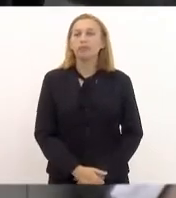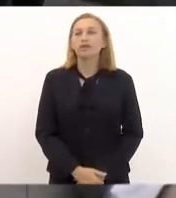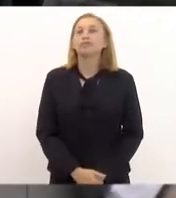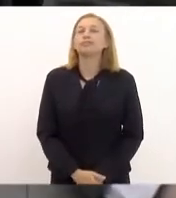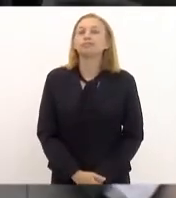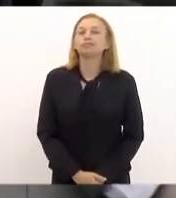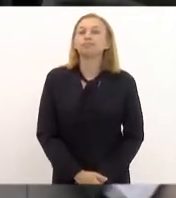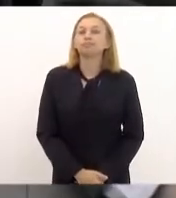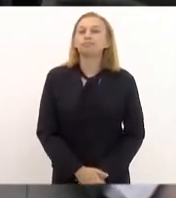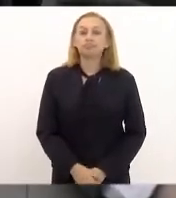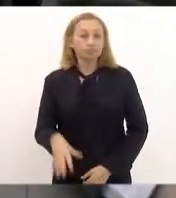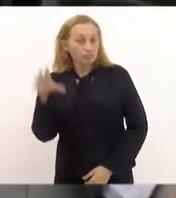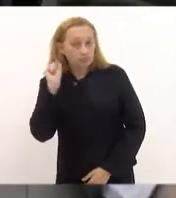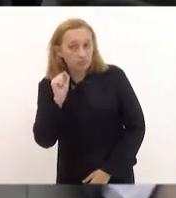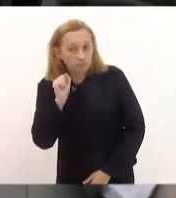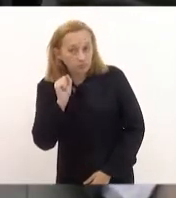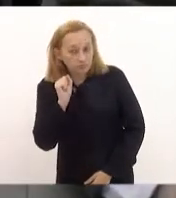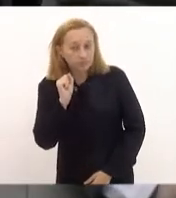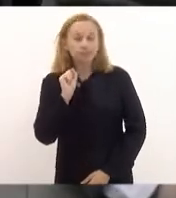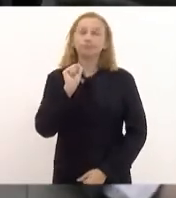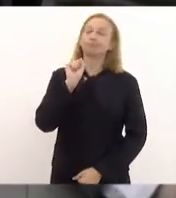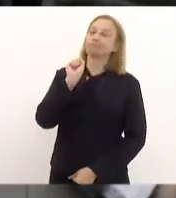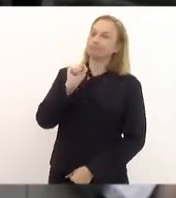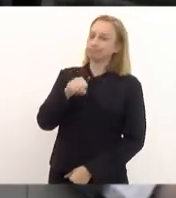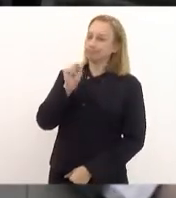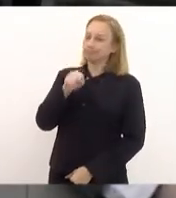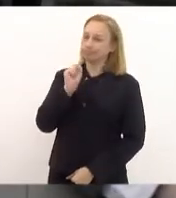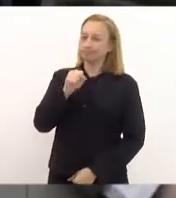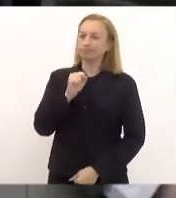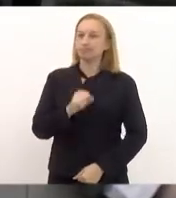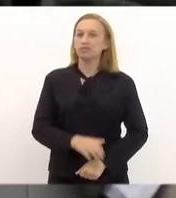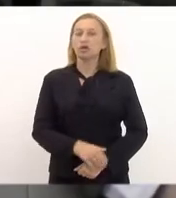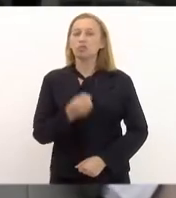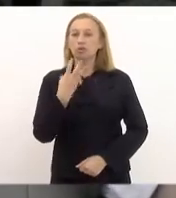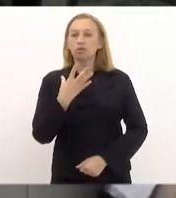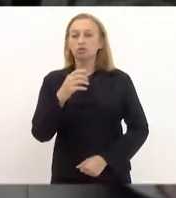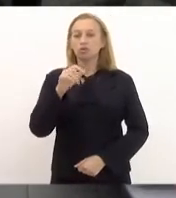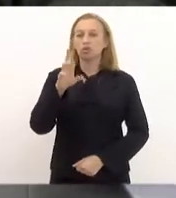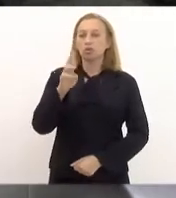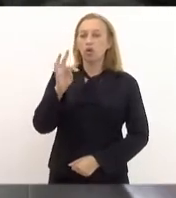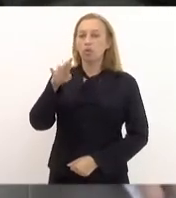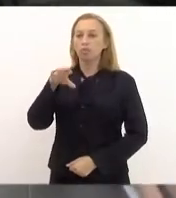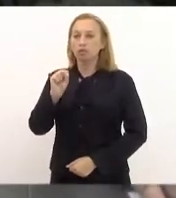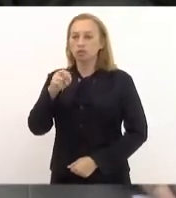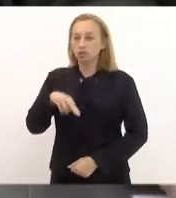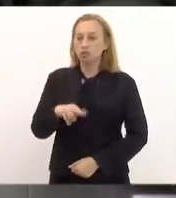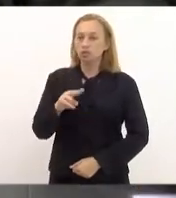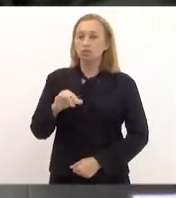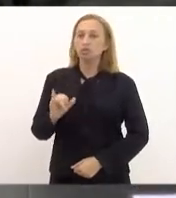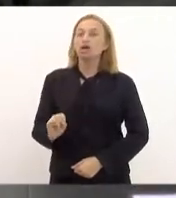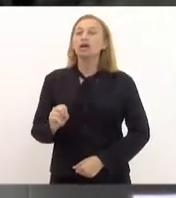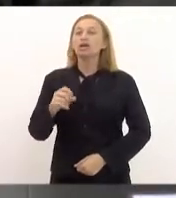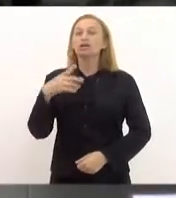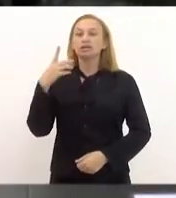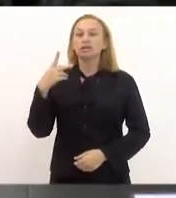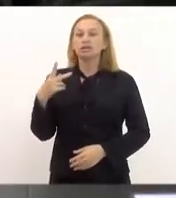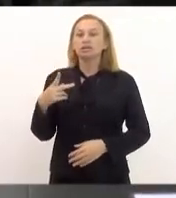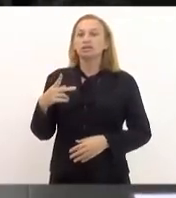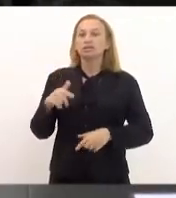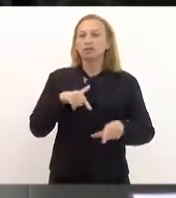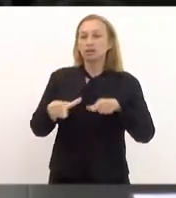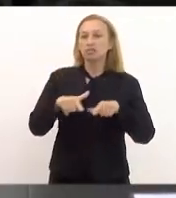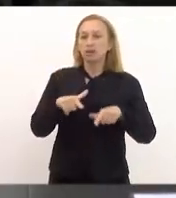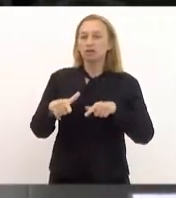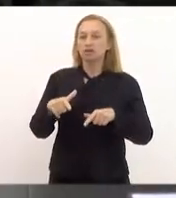Bom, estão ouvindo aí? Sim. Tudo certo. Bom, eu sou o Robson Pierre, trabalho no Instituto Rio Metrópole, sou diretor de